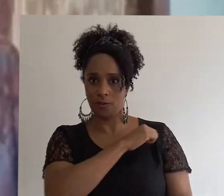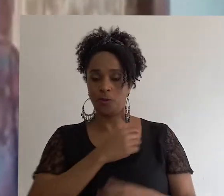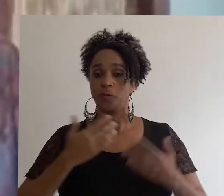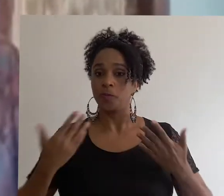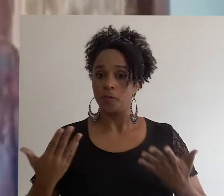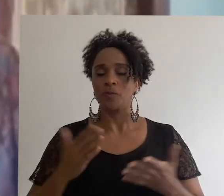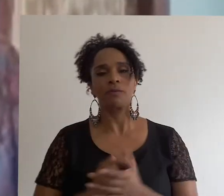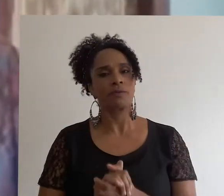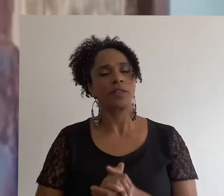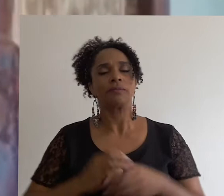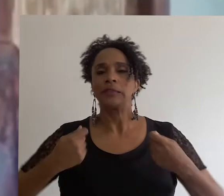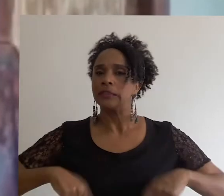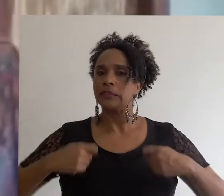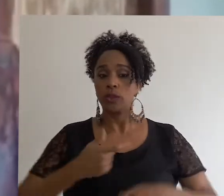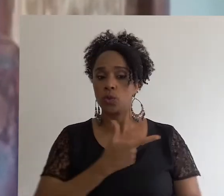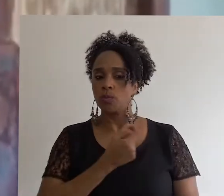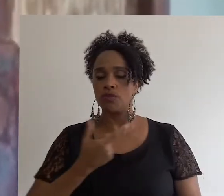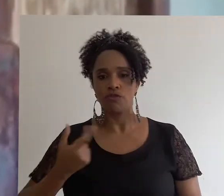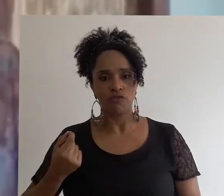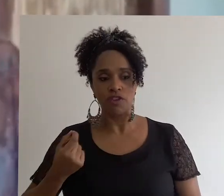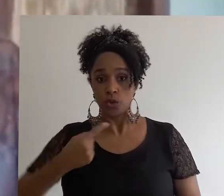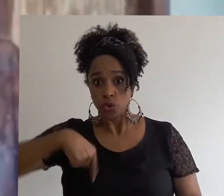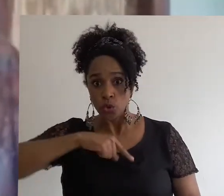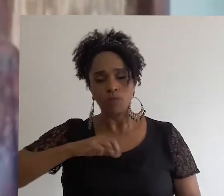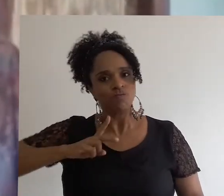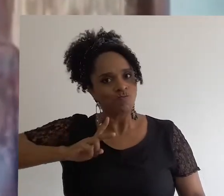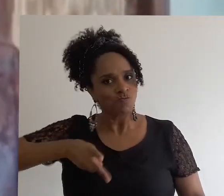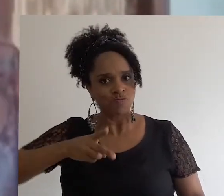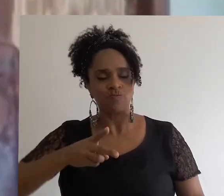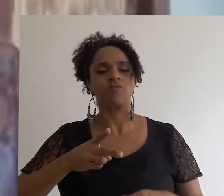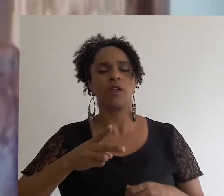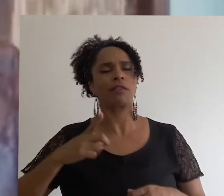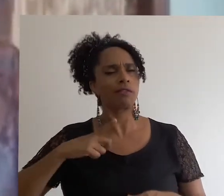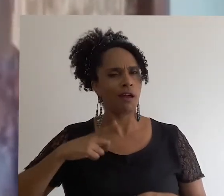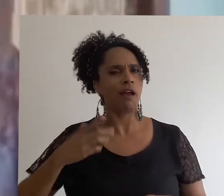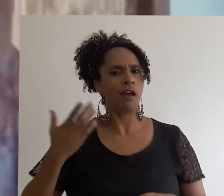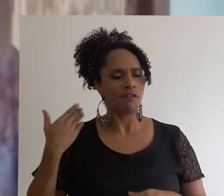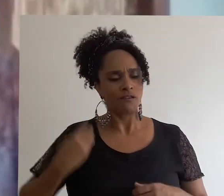um permanente diálogo com os diretores e diretoras do IFBA, bem como com